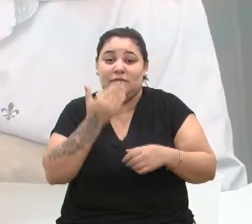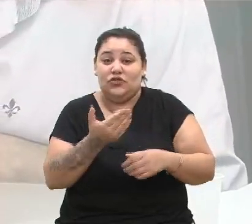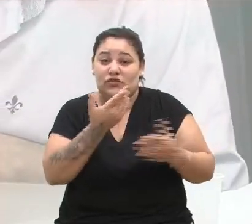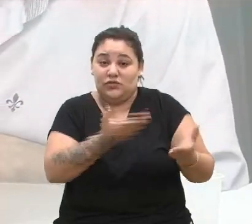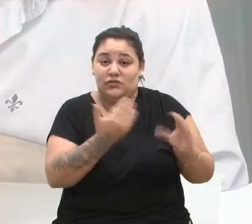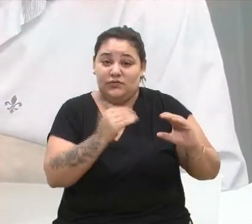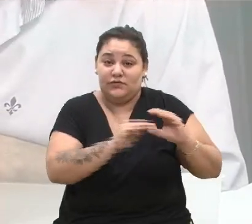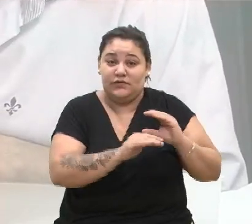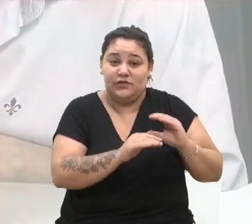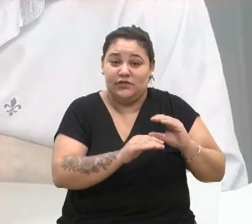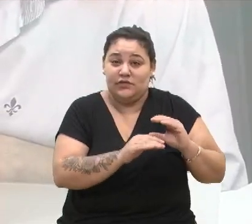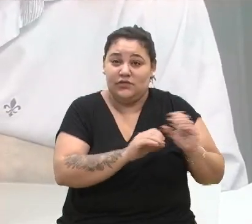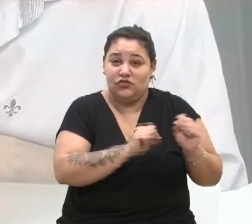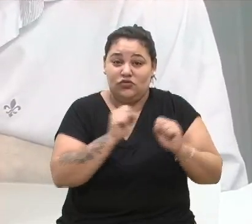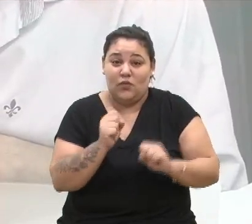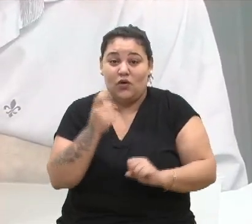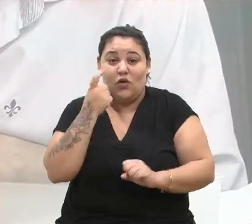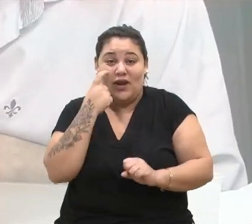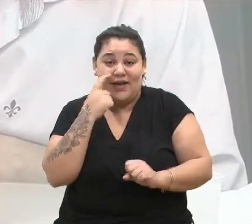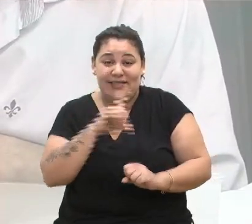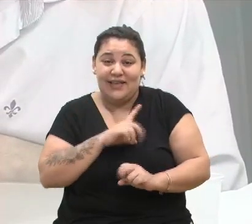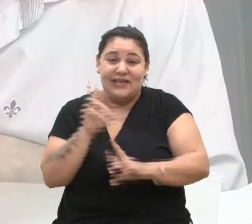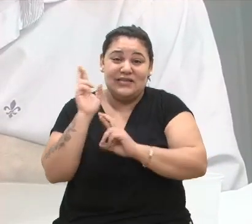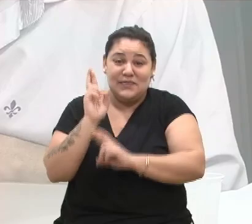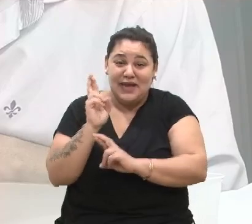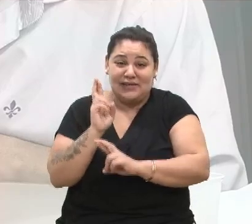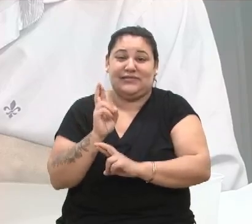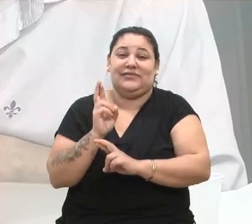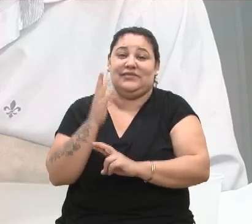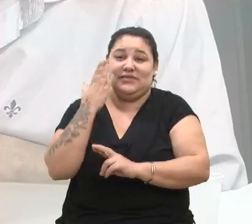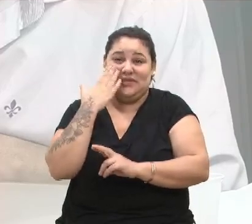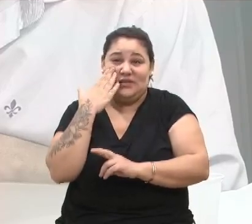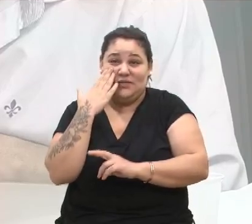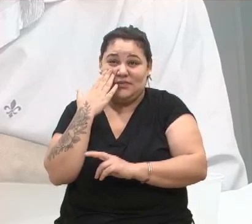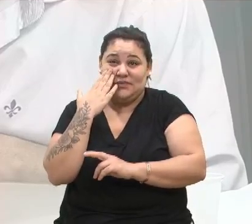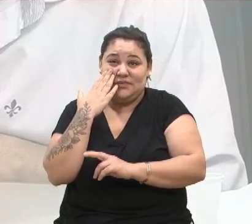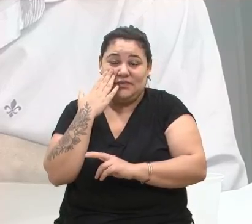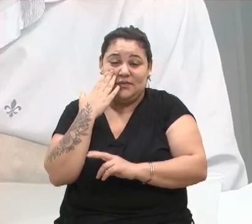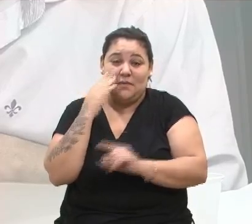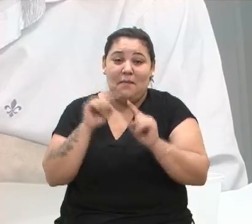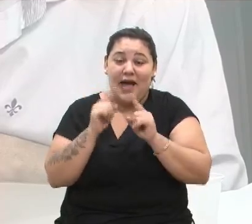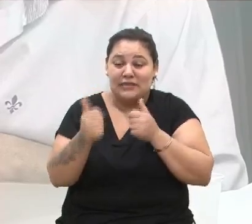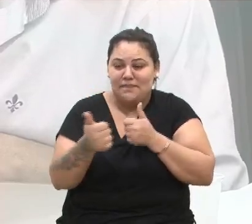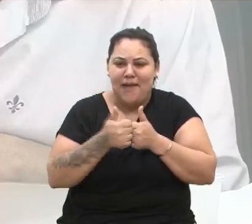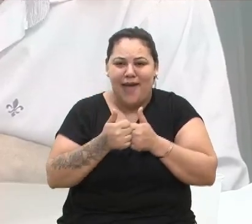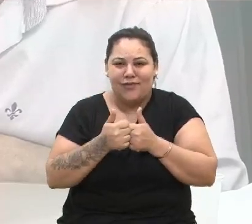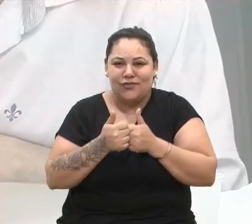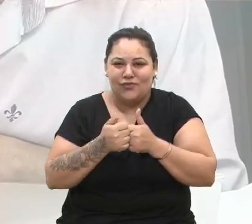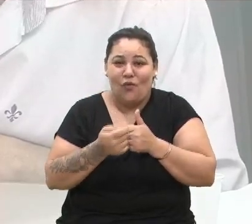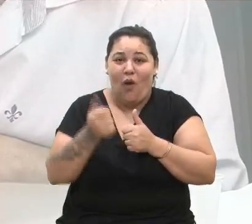gente possa olhar como uma luz concreta, não no fim do túnel, mas muito próxima a gente,